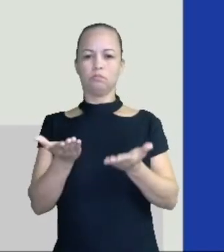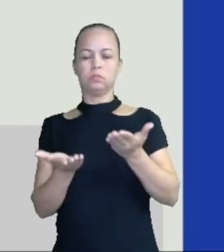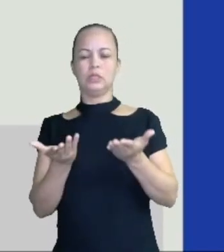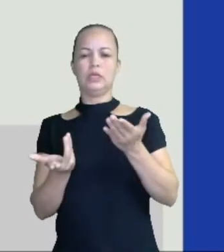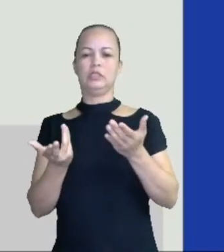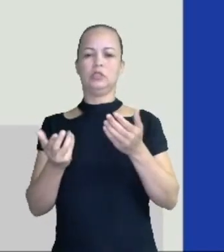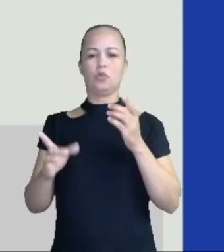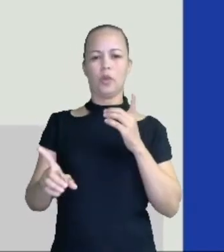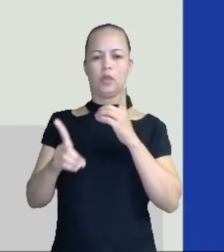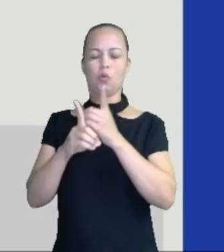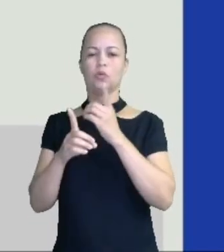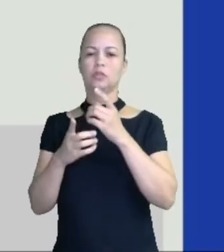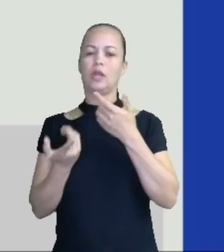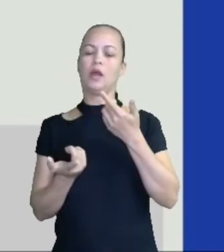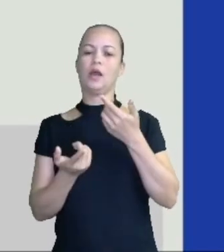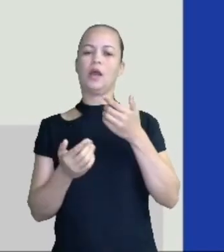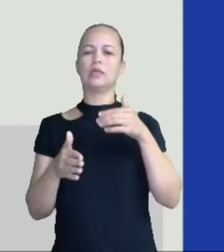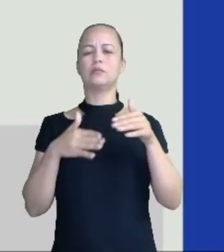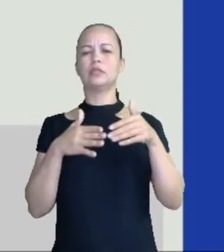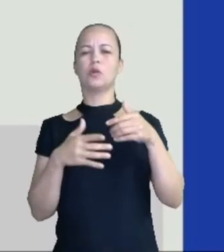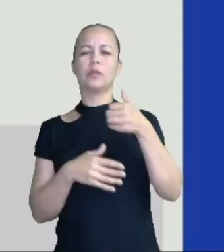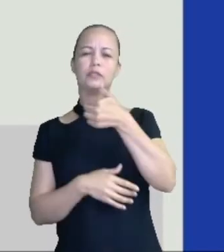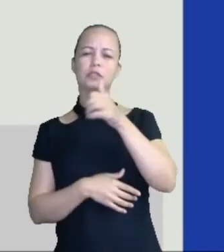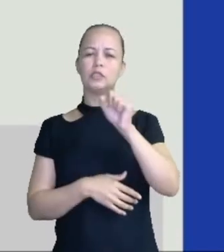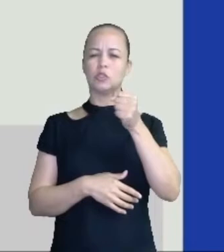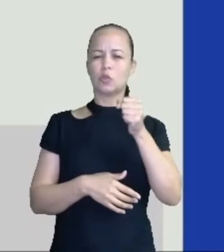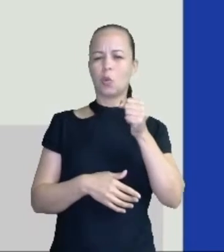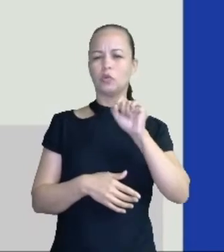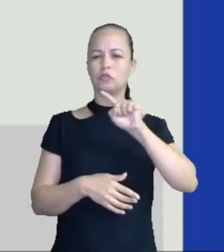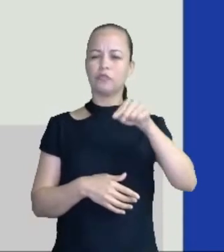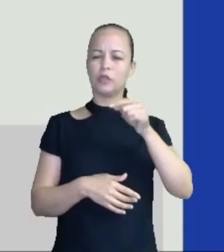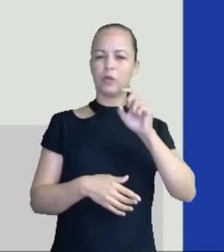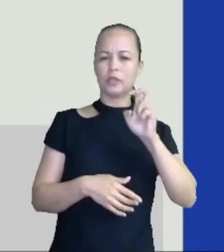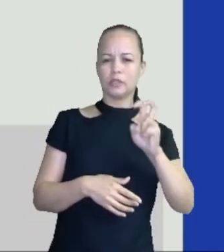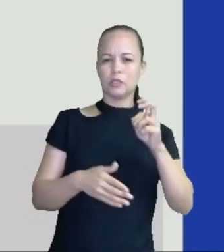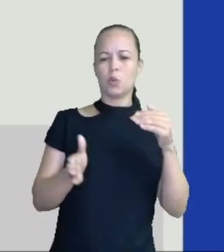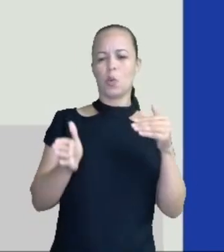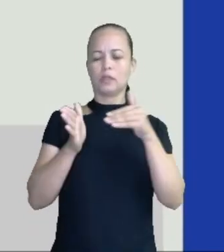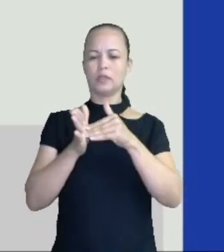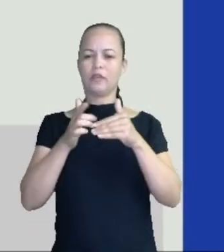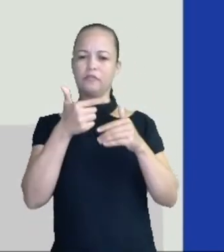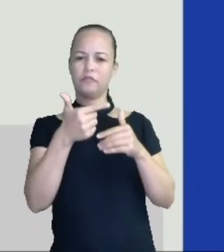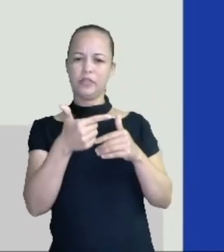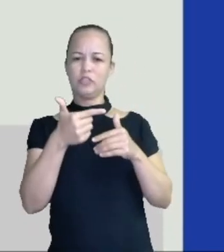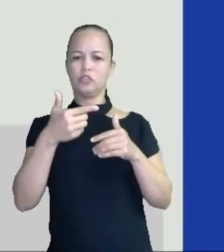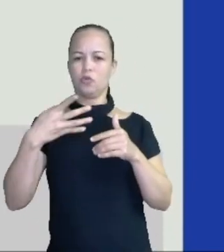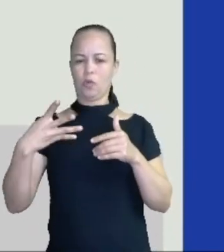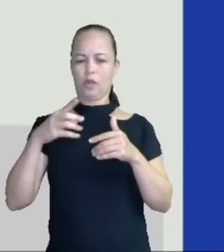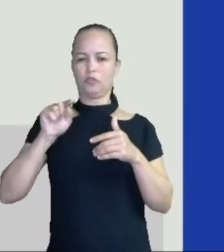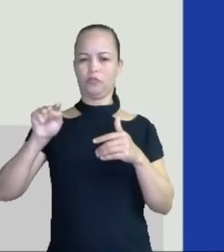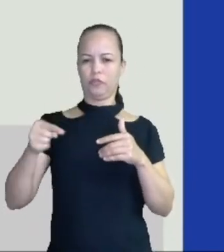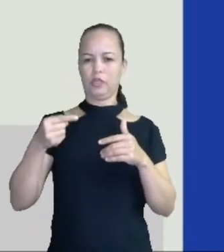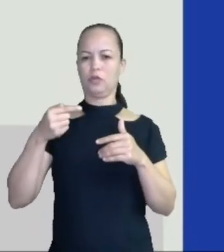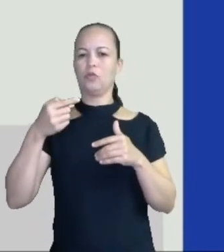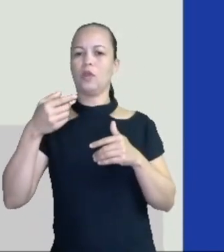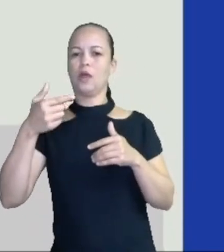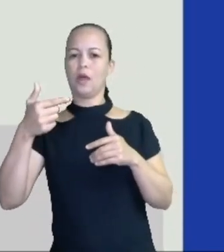entre 18,5 e 24,9, significa dizer que você está dentro da faixa